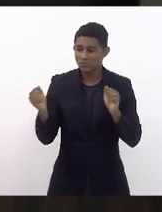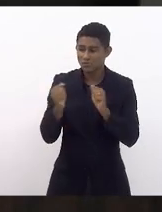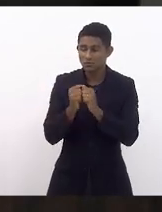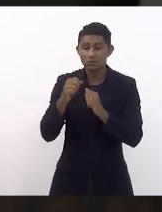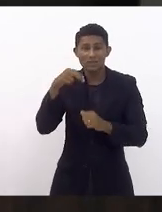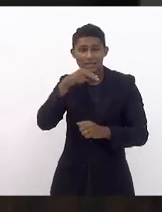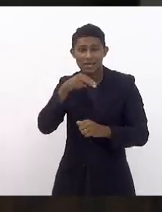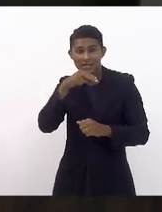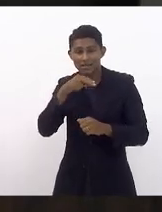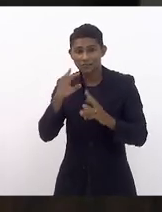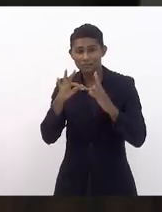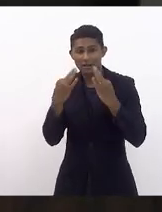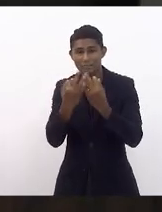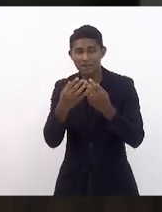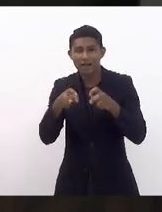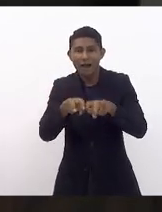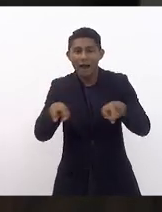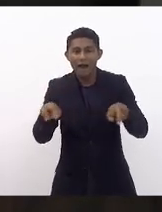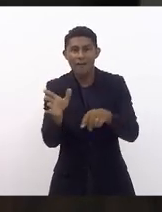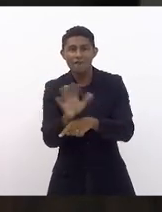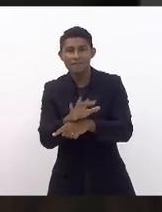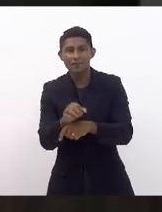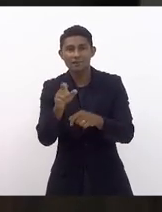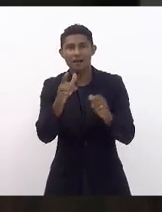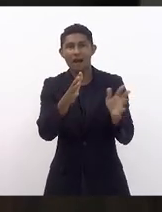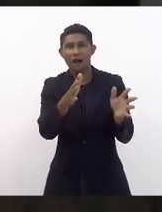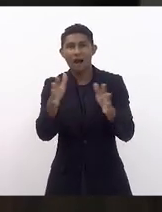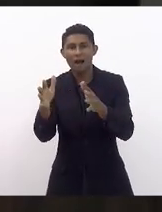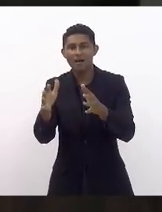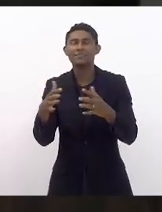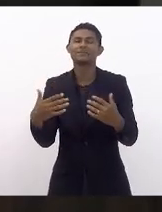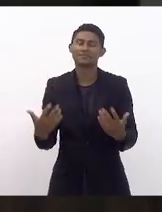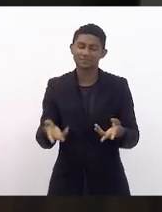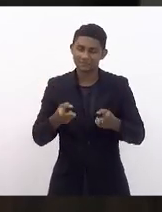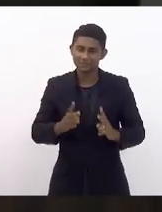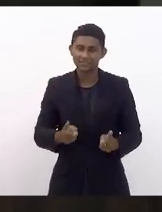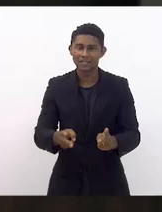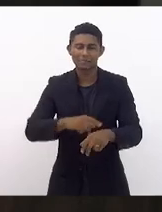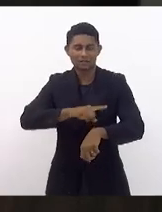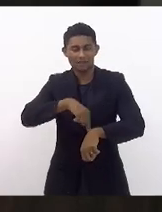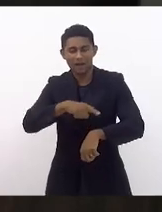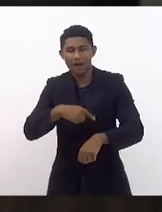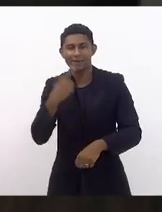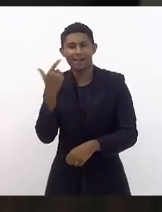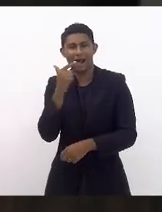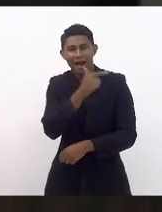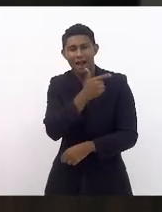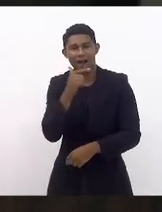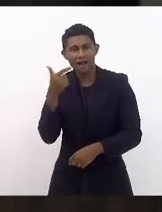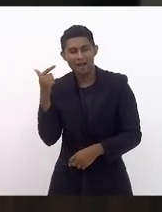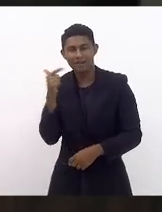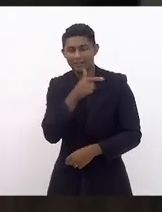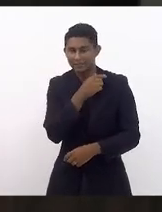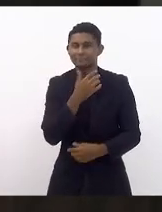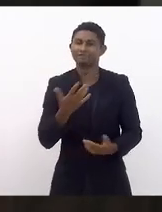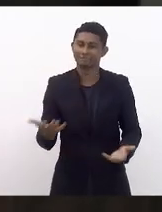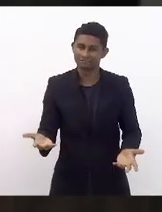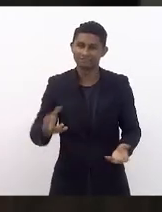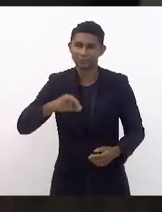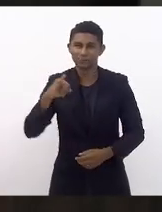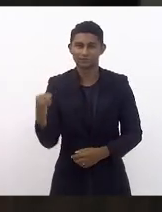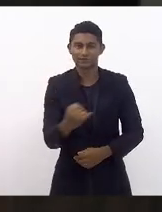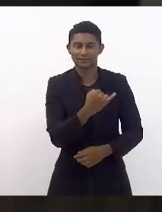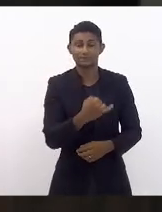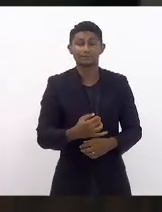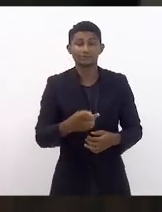família. Isso costuma gerar muitos minutos de gargalhada em todos os que estão no ambiente. Dr.